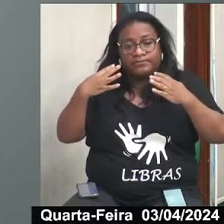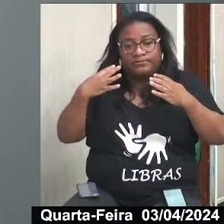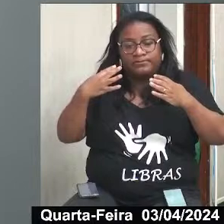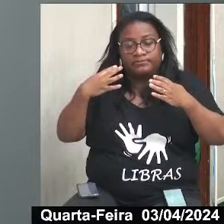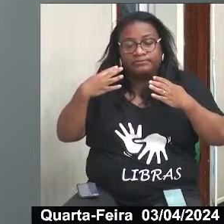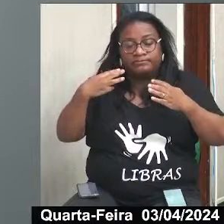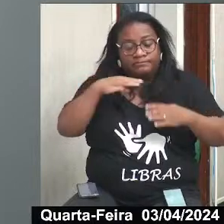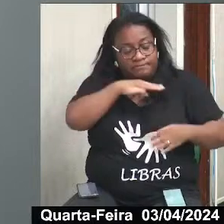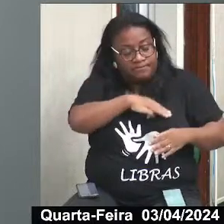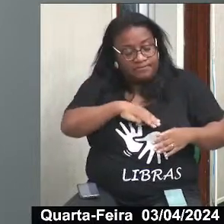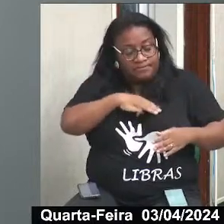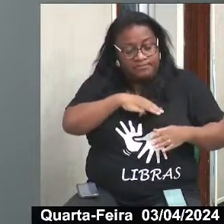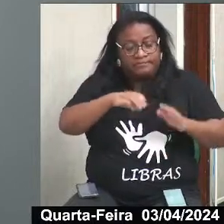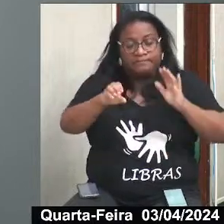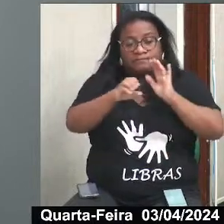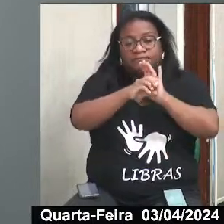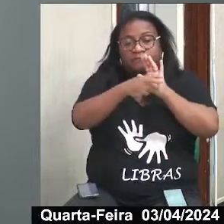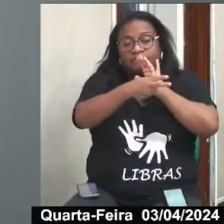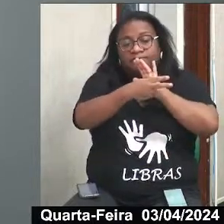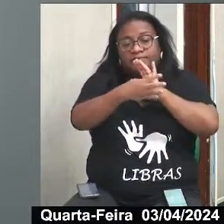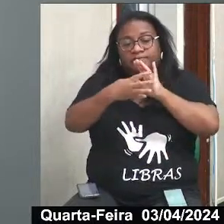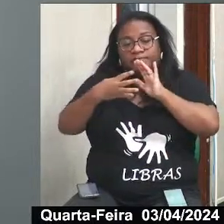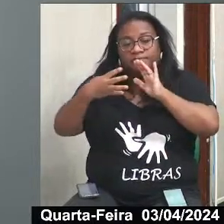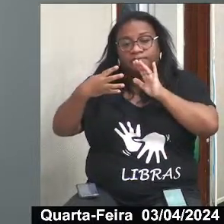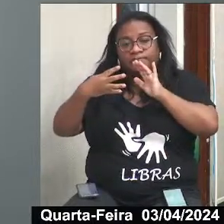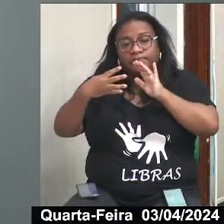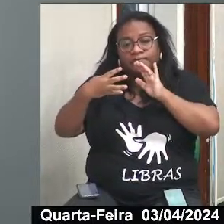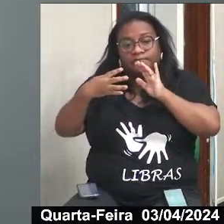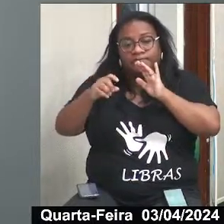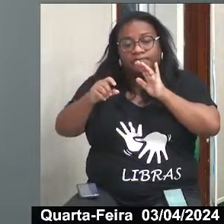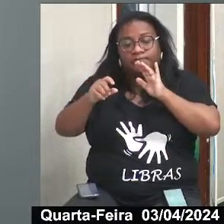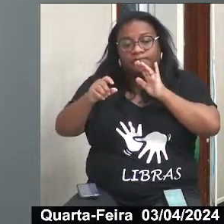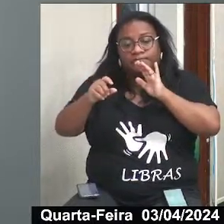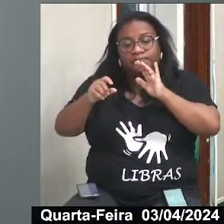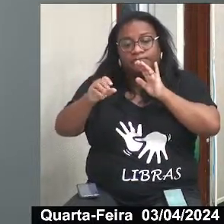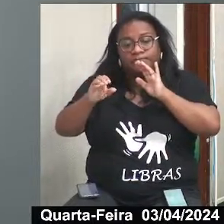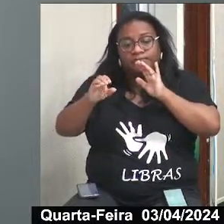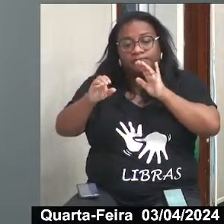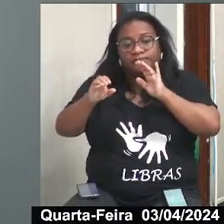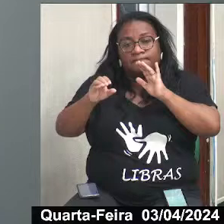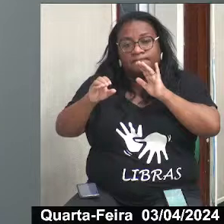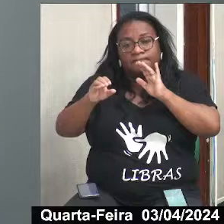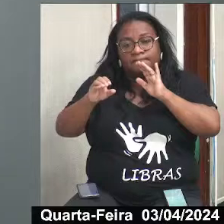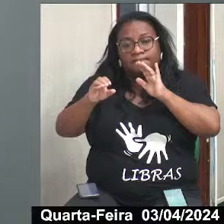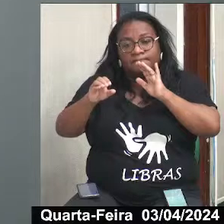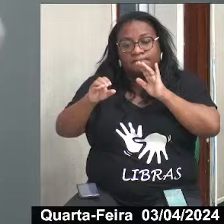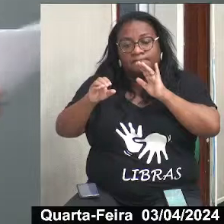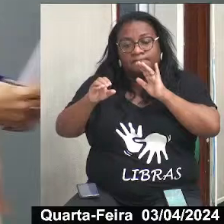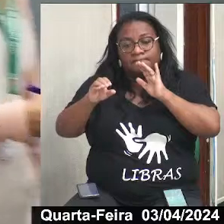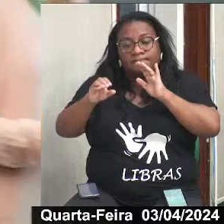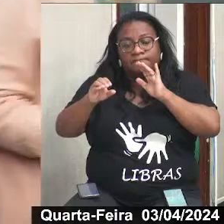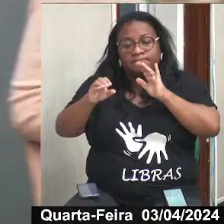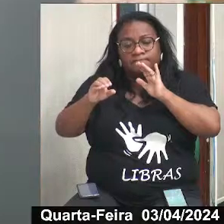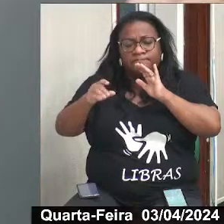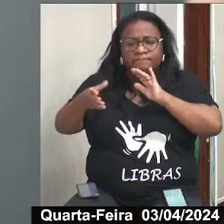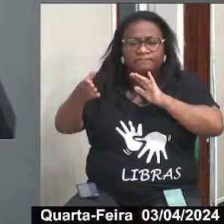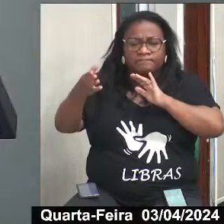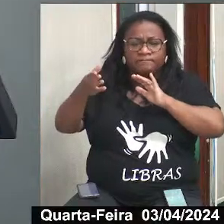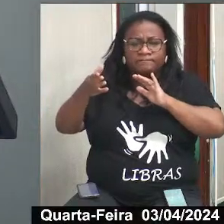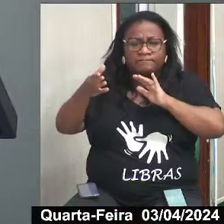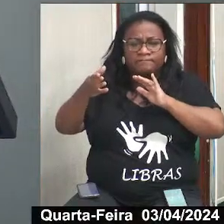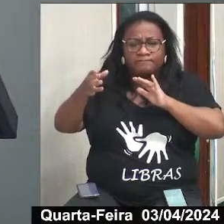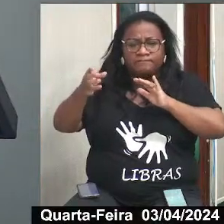assistem. Mateus 24, capítulo 10. Naquele tempo,